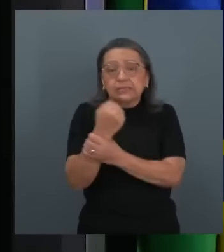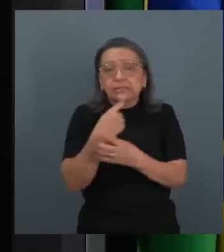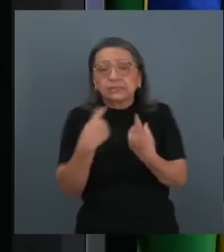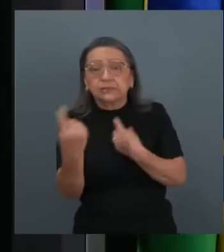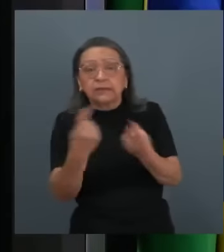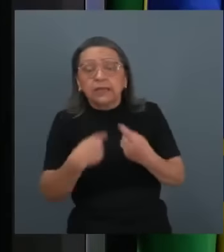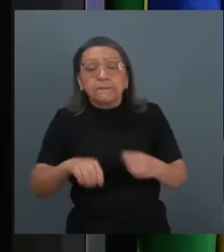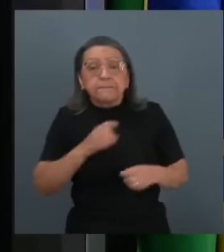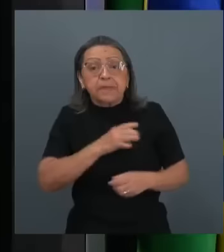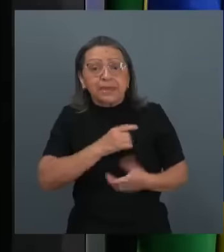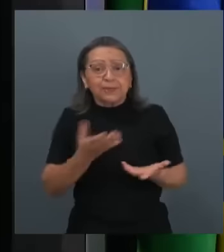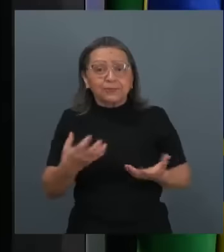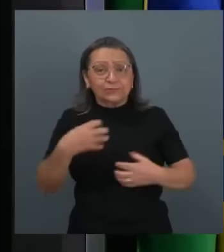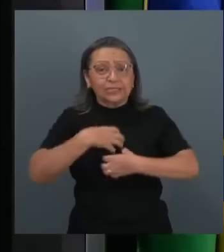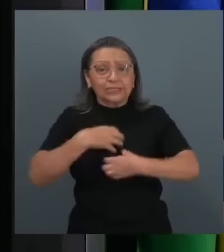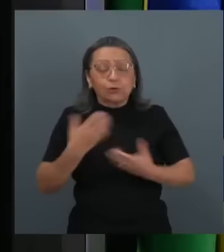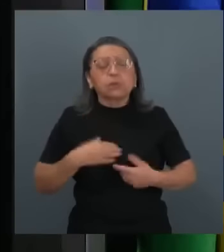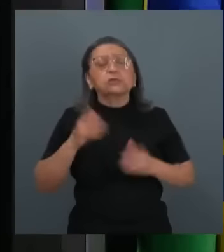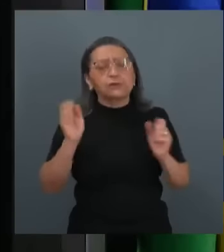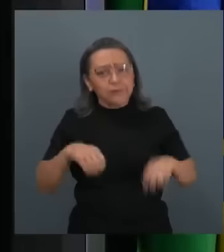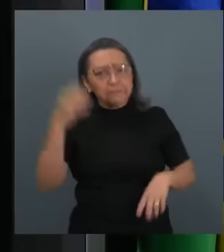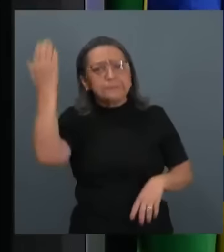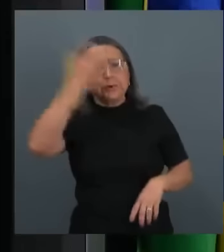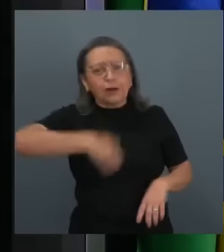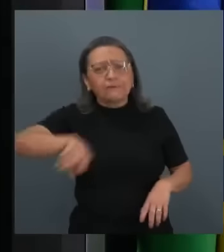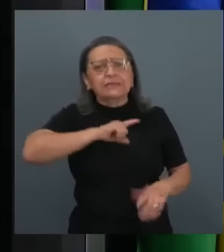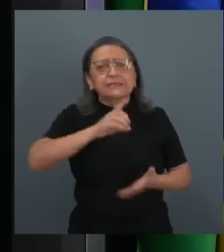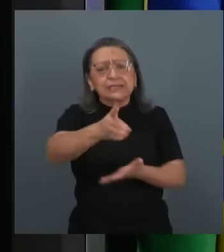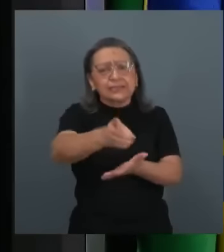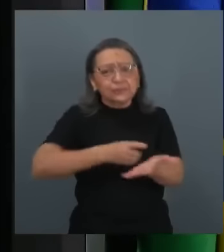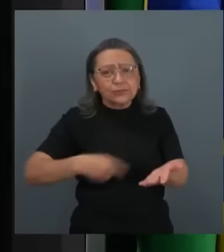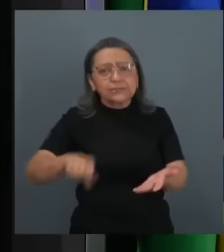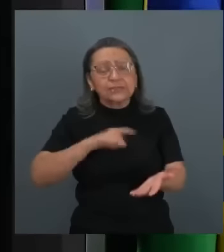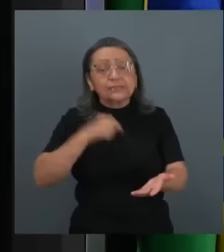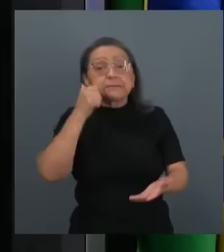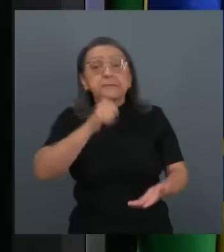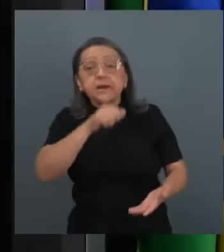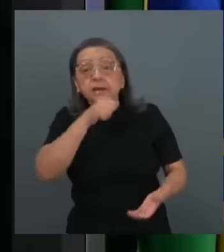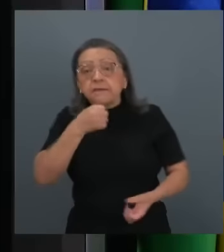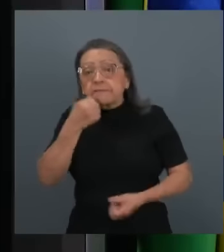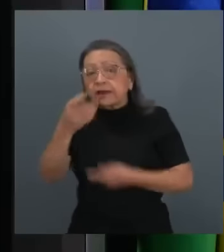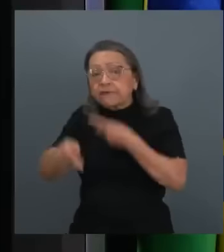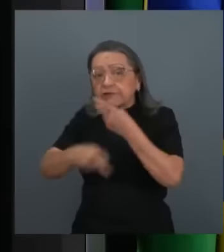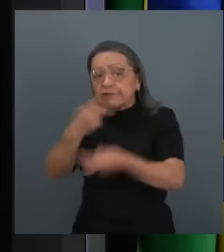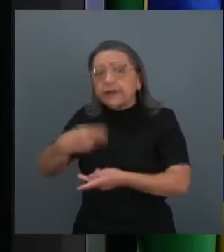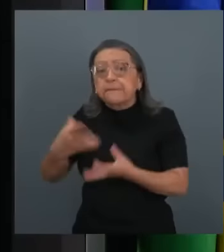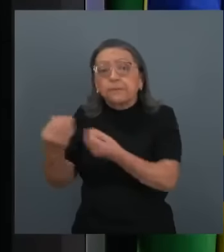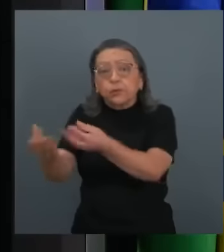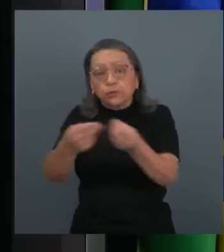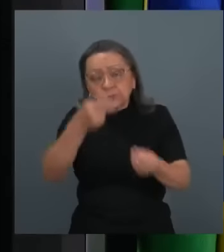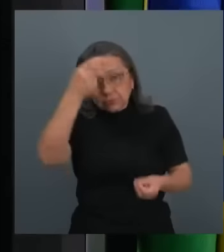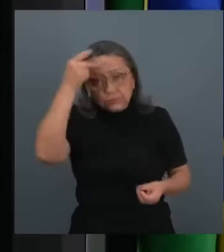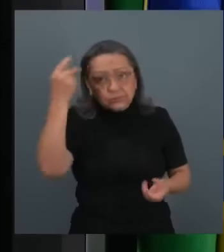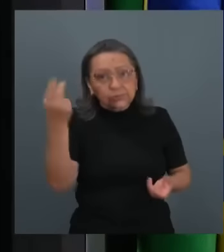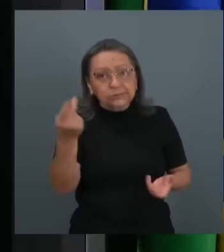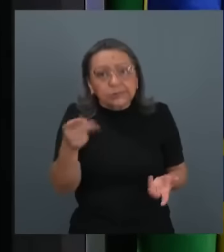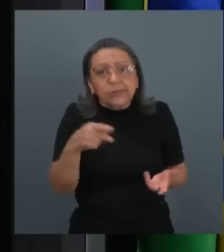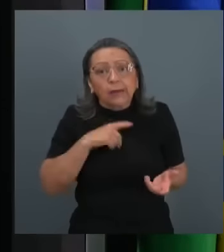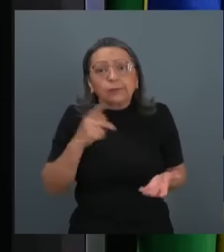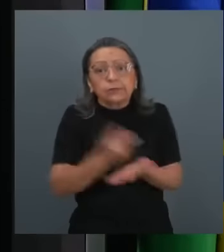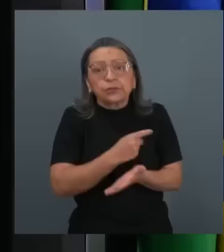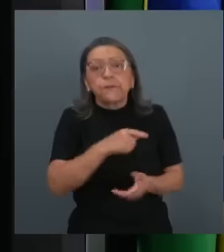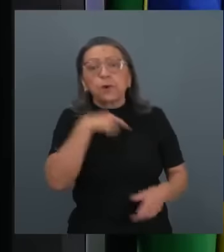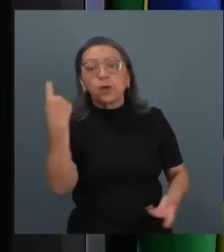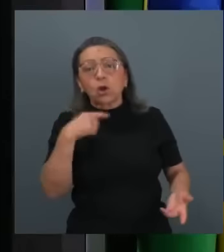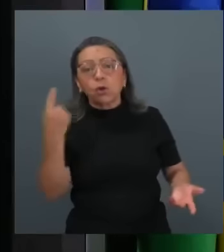de medo. E foi revelado as declarações das mães de muitos dos que foram